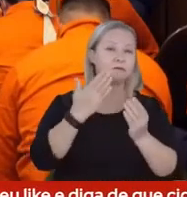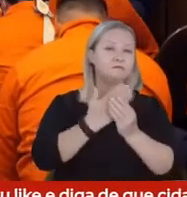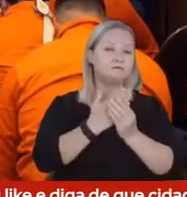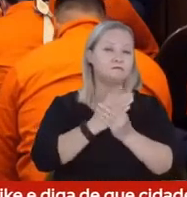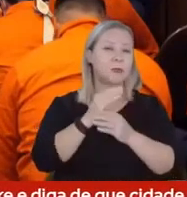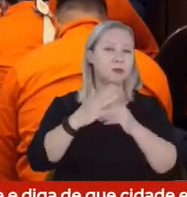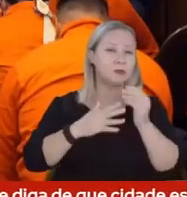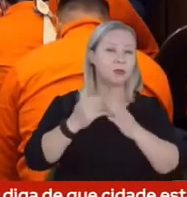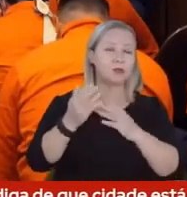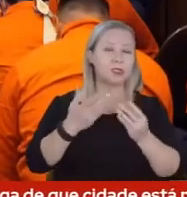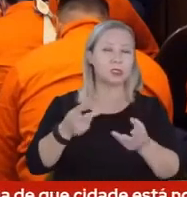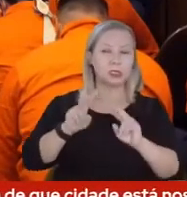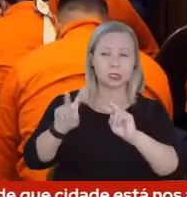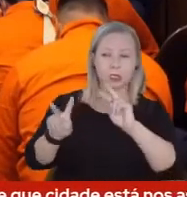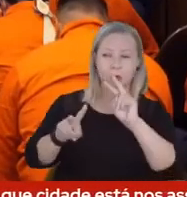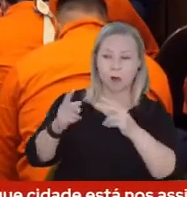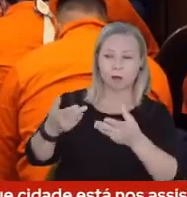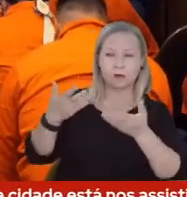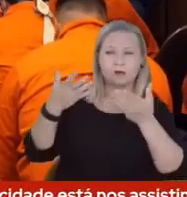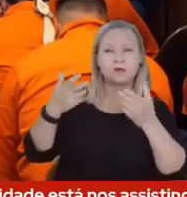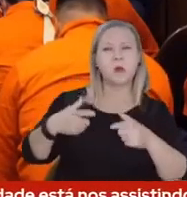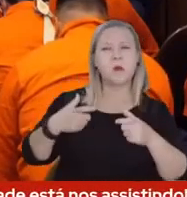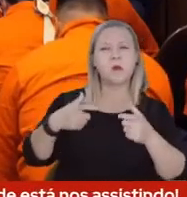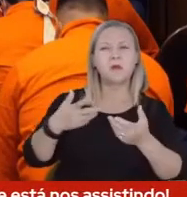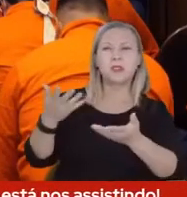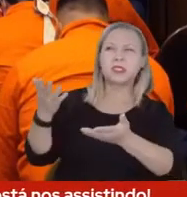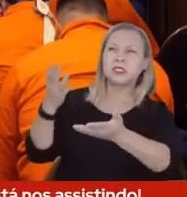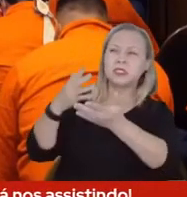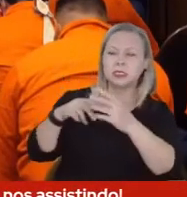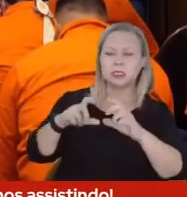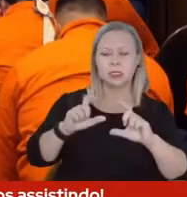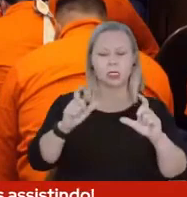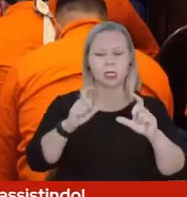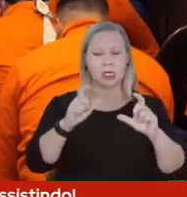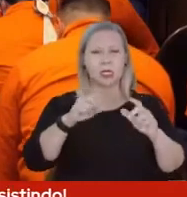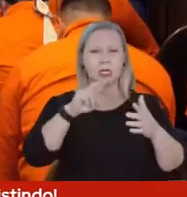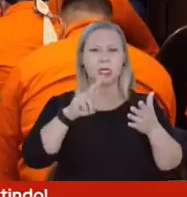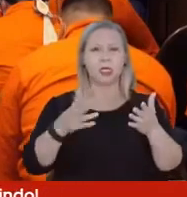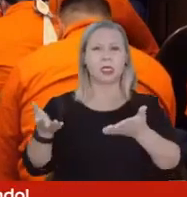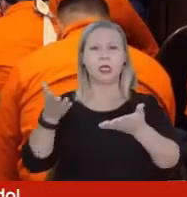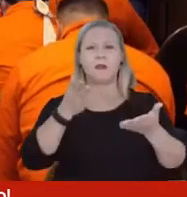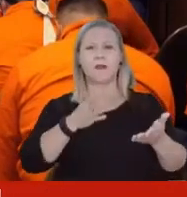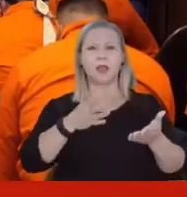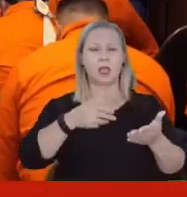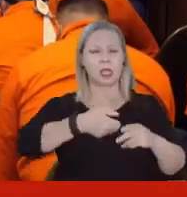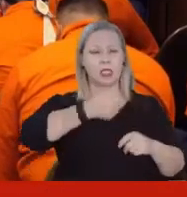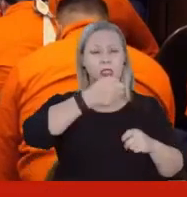vem esse lucro, nós vamos ver que quem está pagando essa conta são os mais pobres.